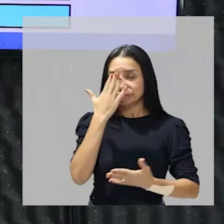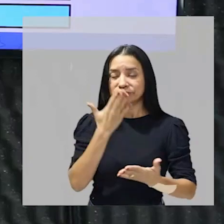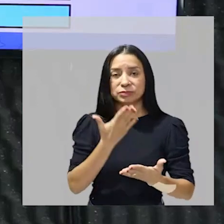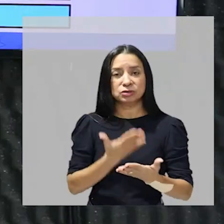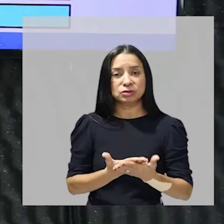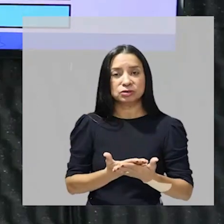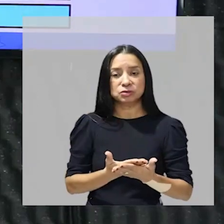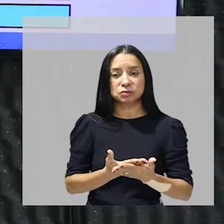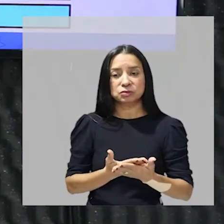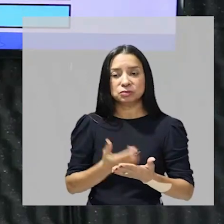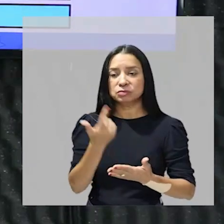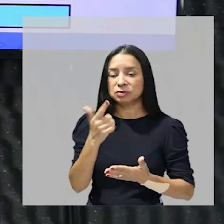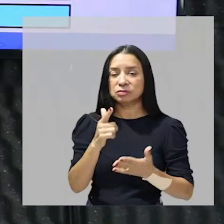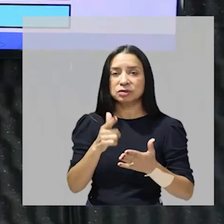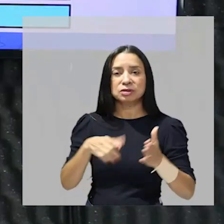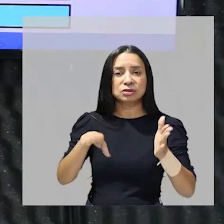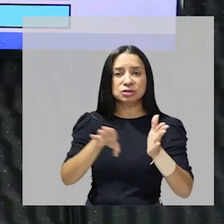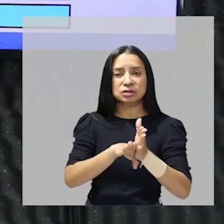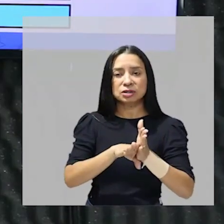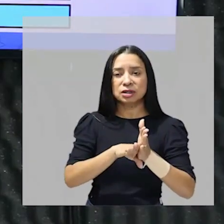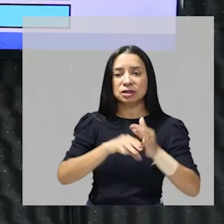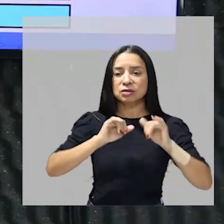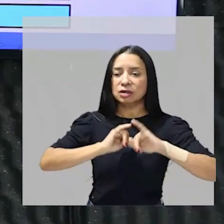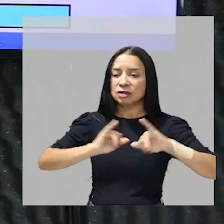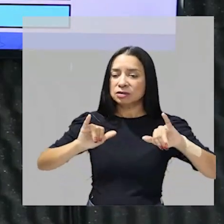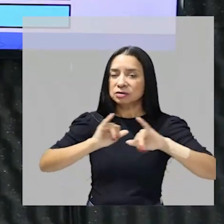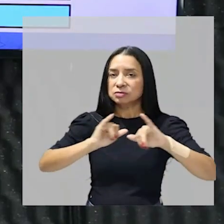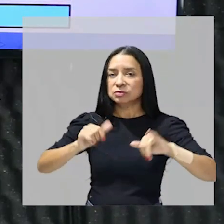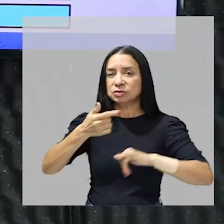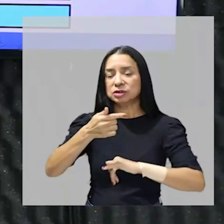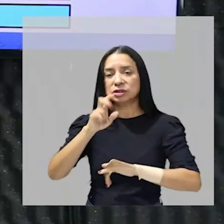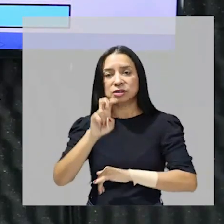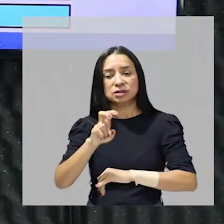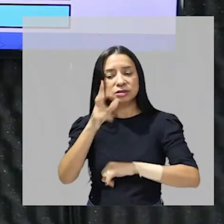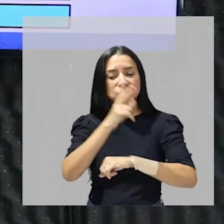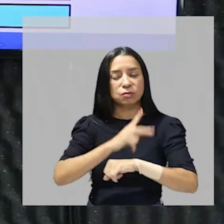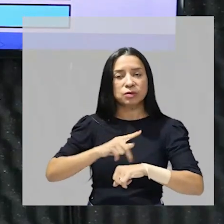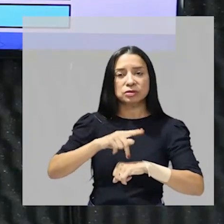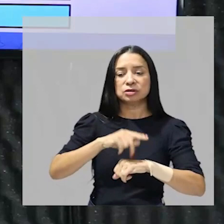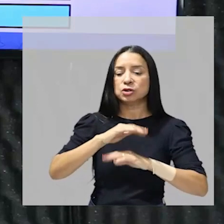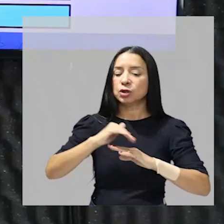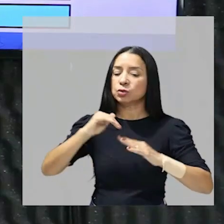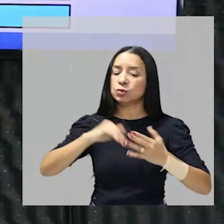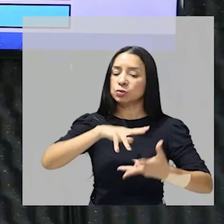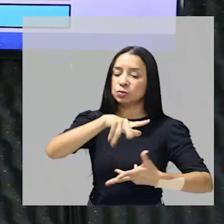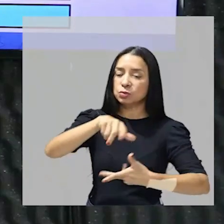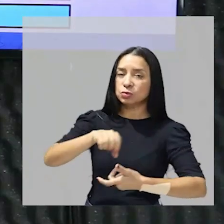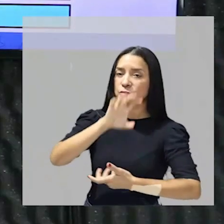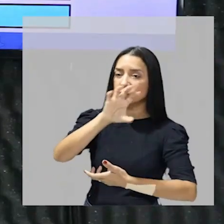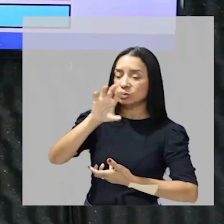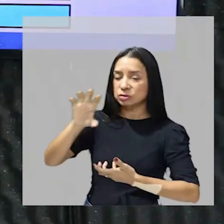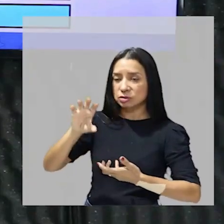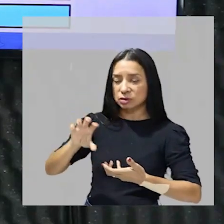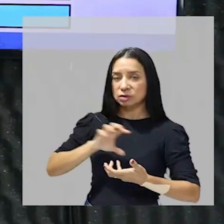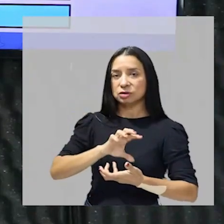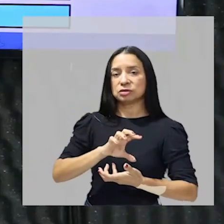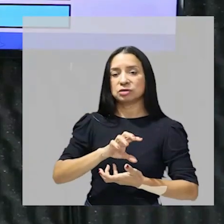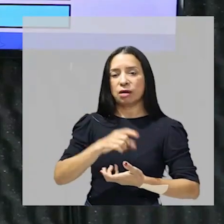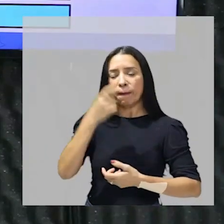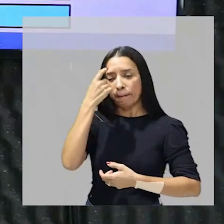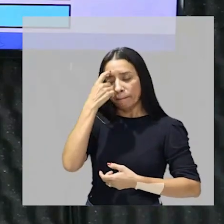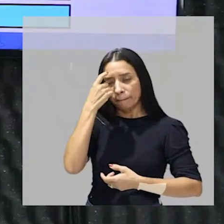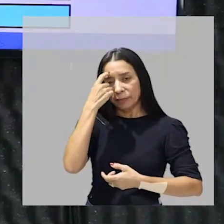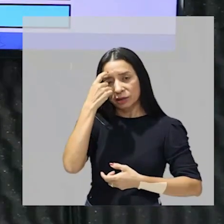chegado a ser difundida em 75 países e em todos os continentes do globo terrestre. Assim eu